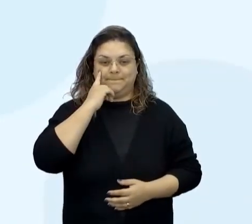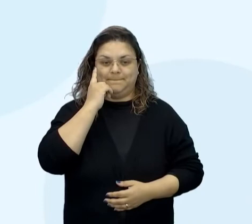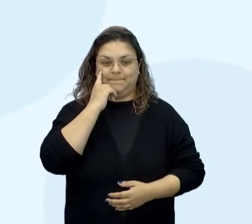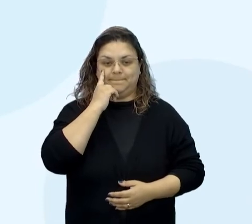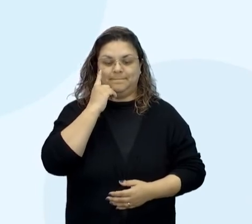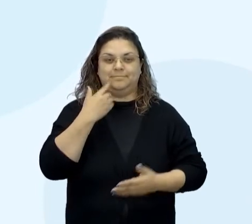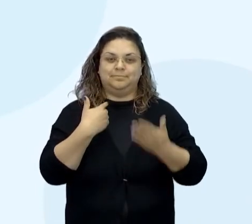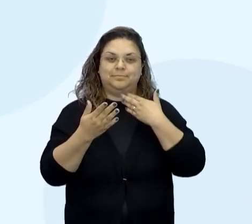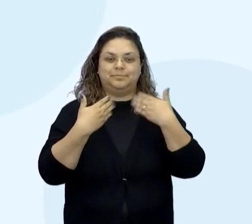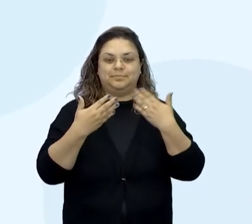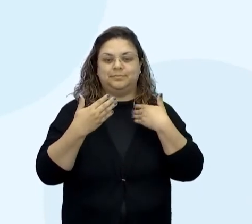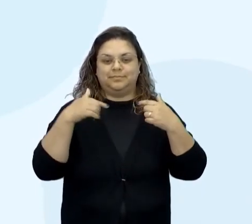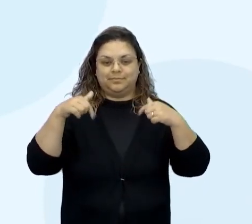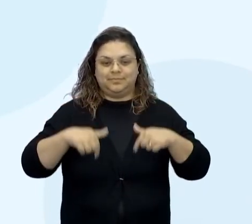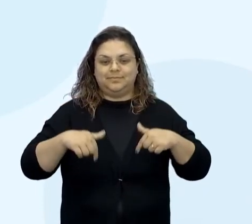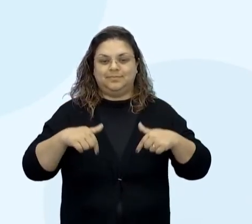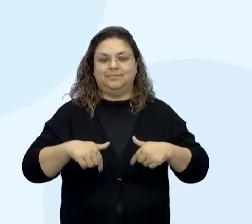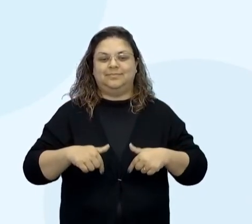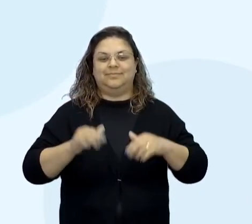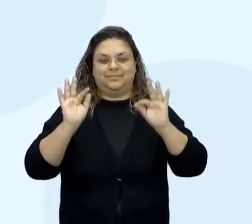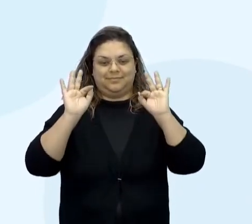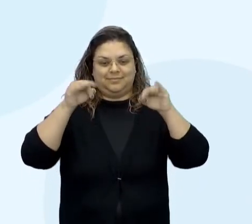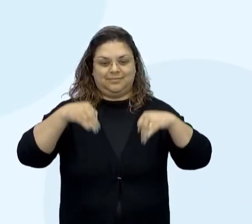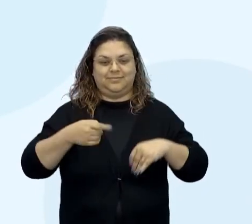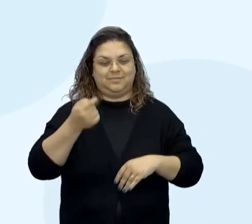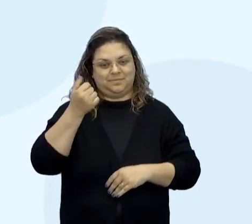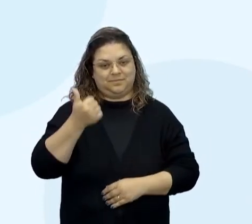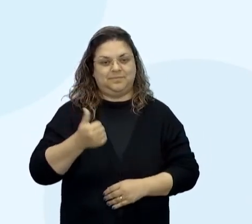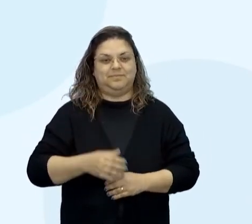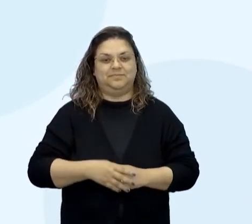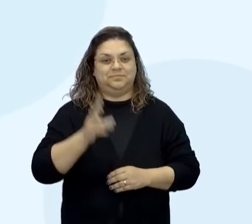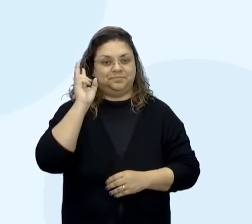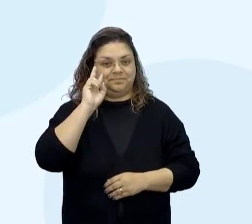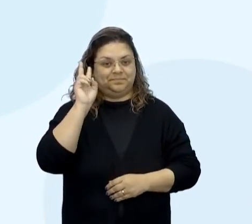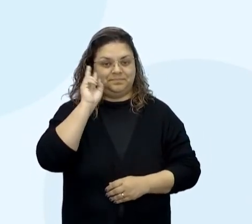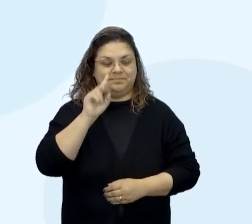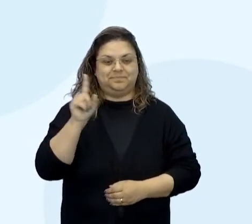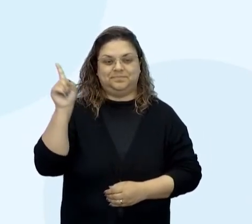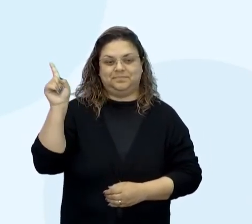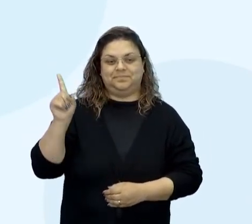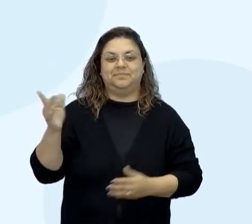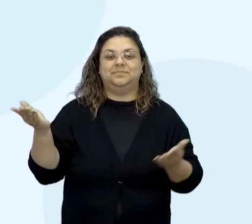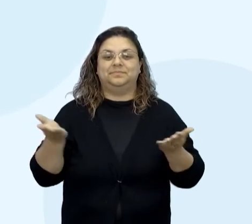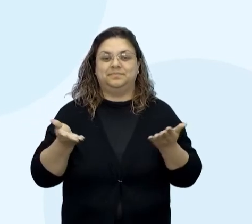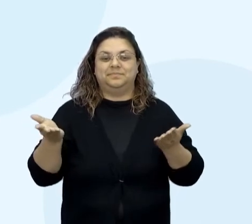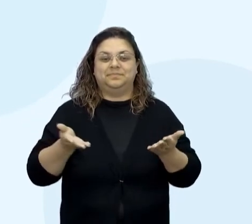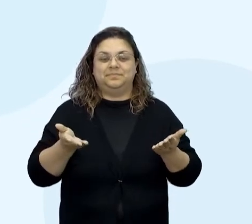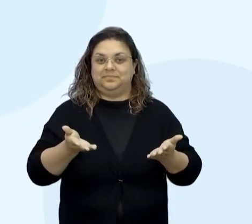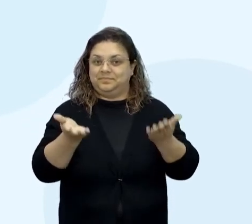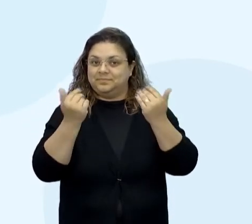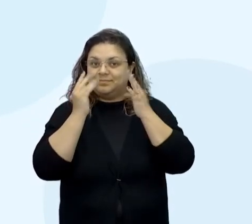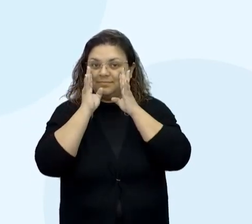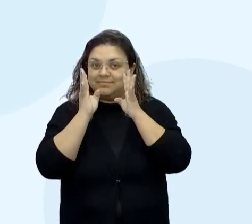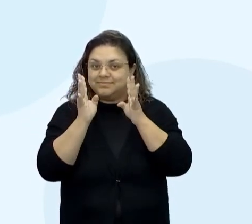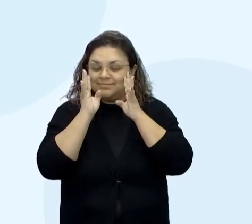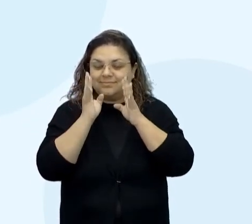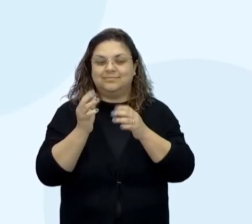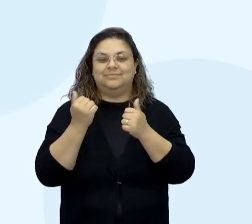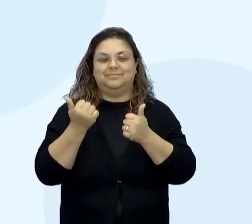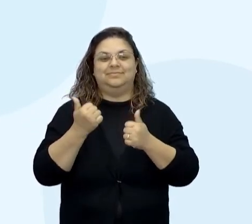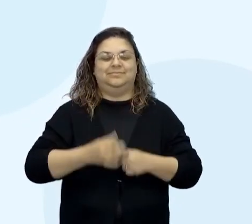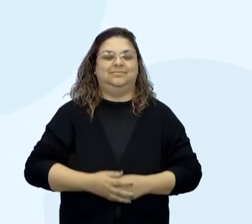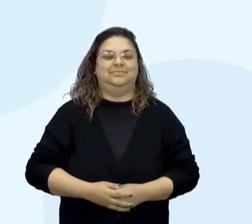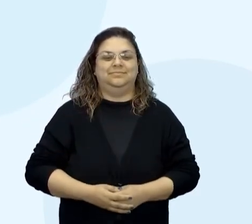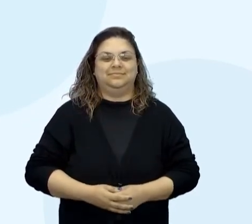esse diálogo que a gente está tendo aqui. Relembrando alguma coisa, é agora a hora que eu chamo a sua atenção para o